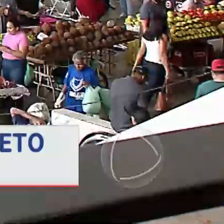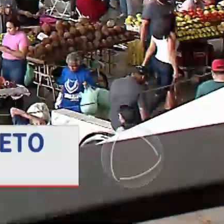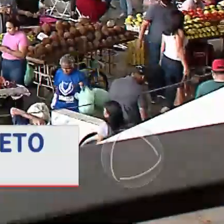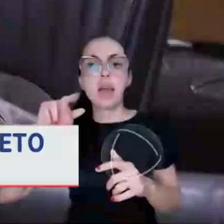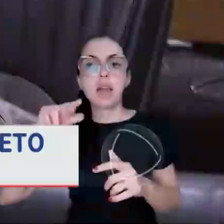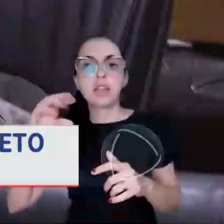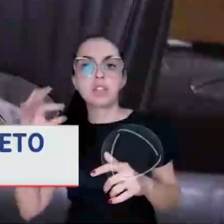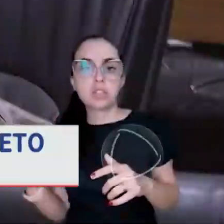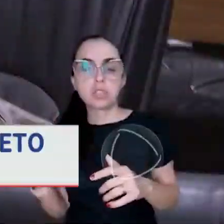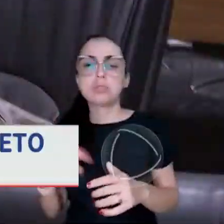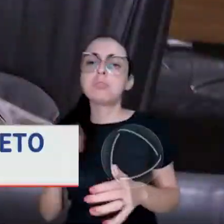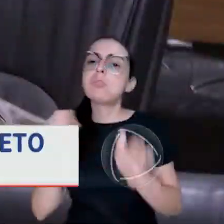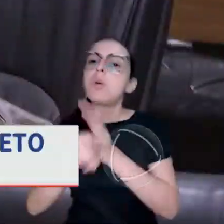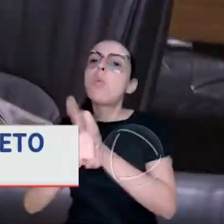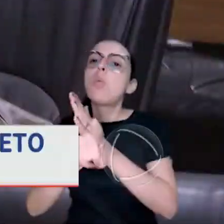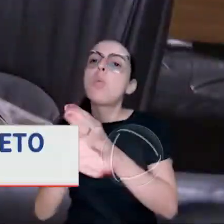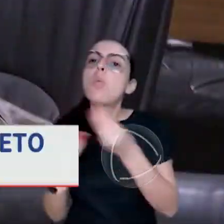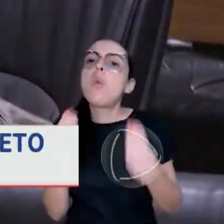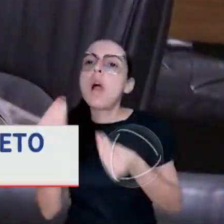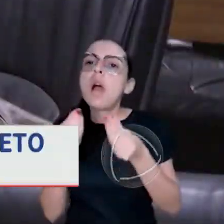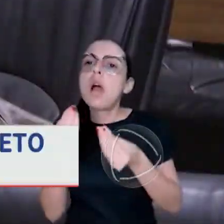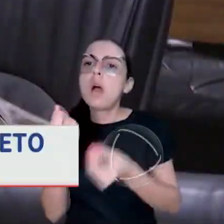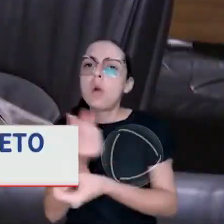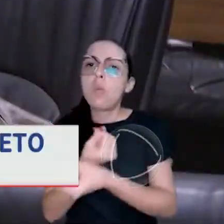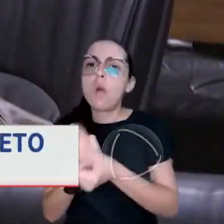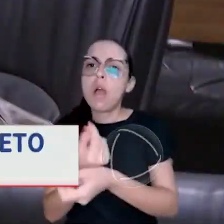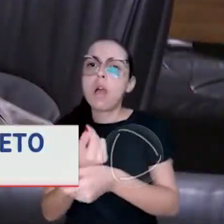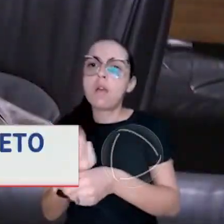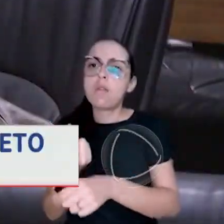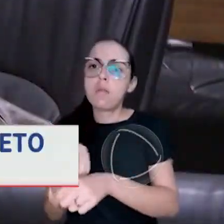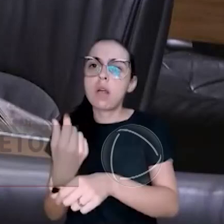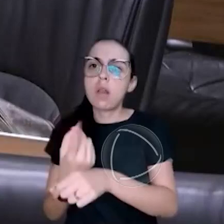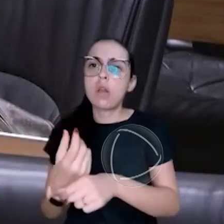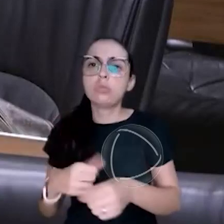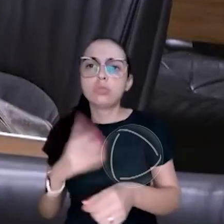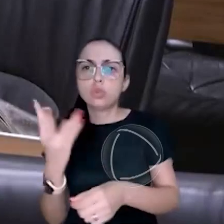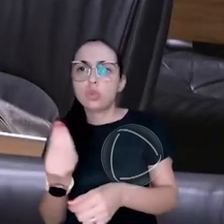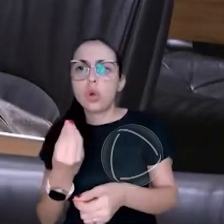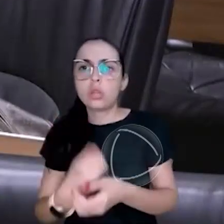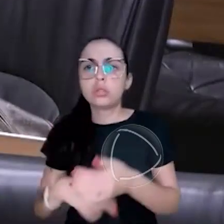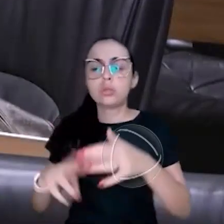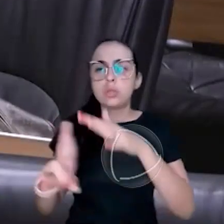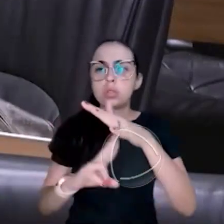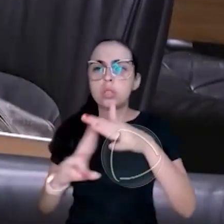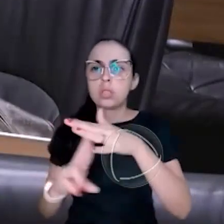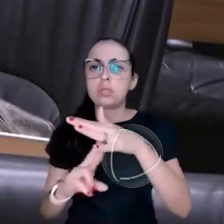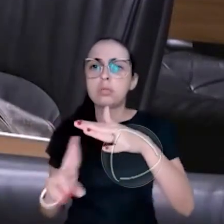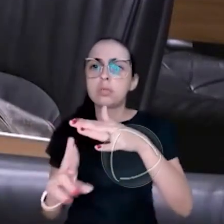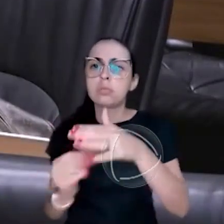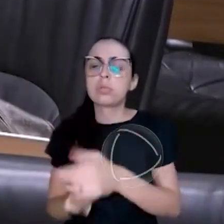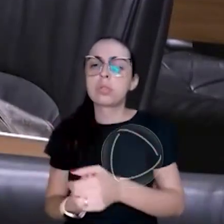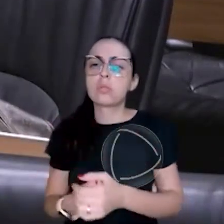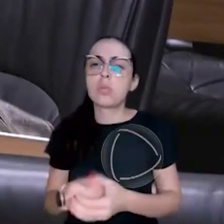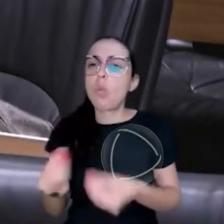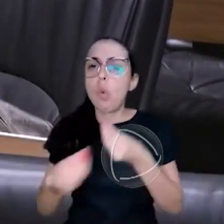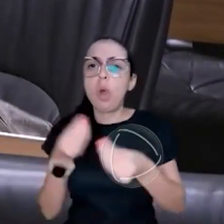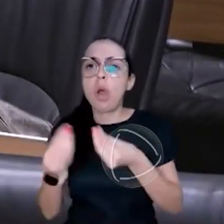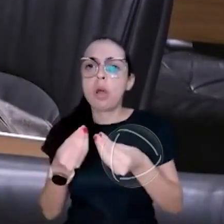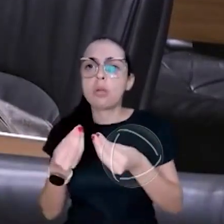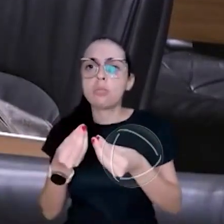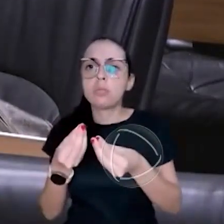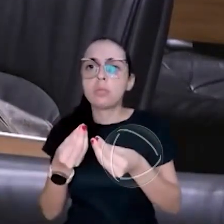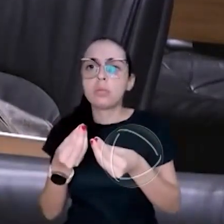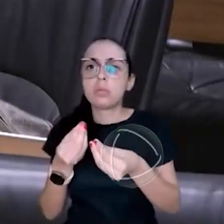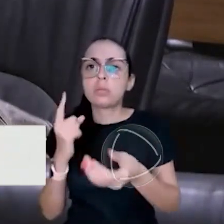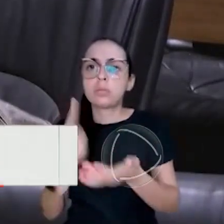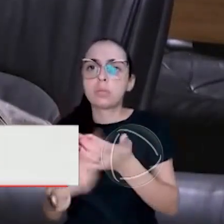de trabalho. Qual é o valor de investimento todo ano na rodoviária? Como é que nós vamos estar aprovando algo